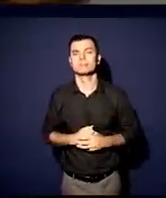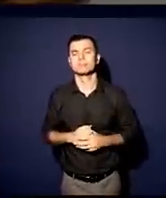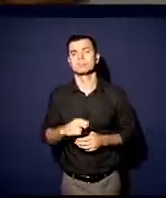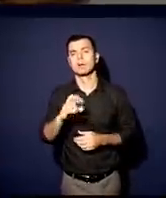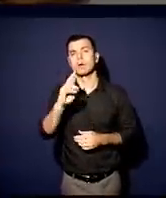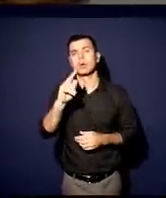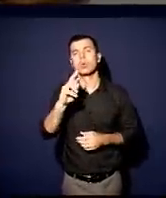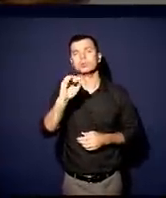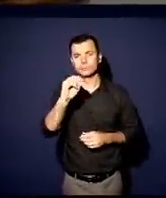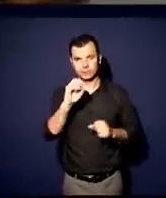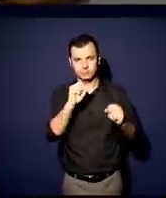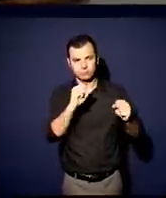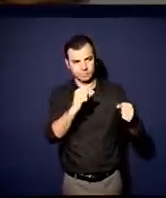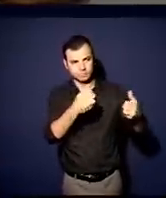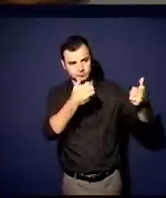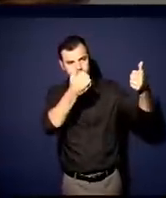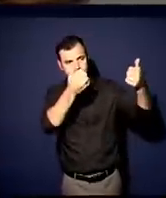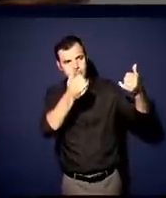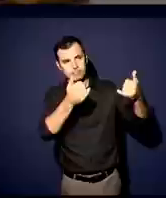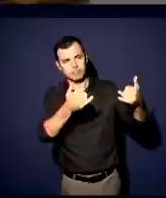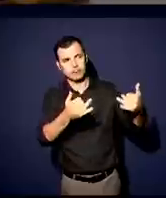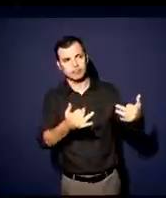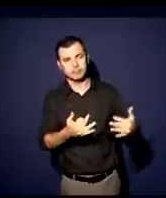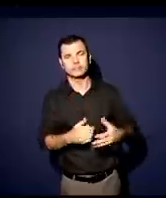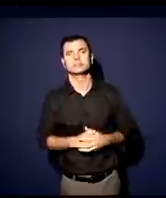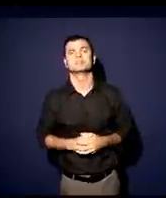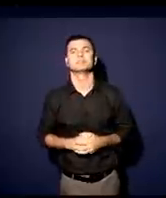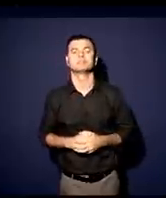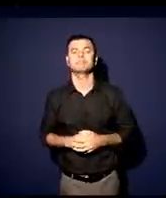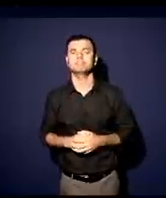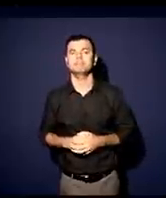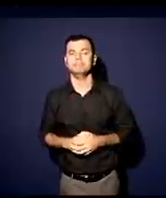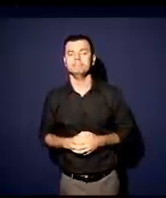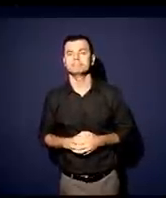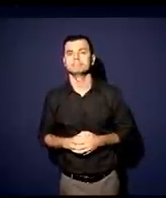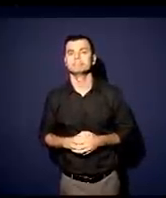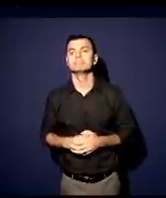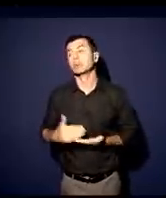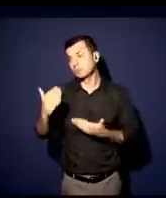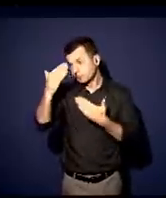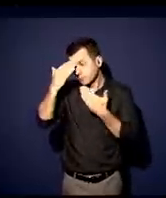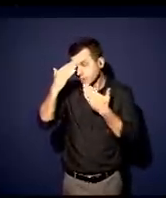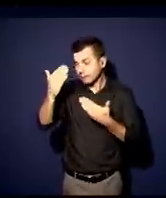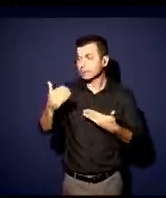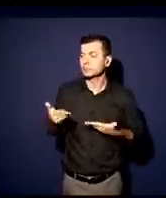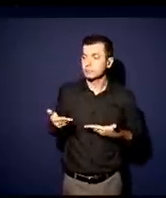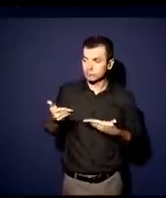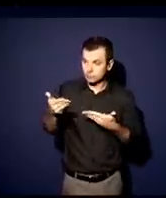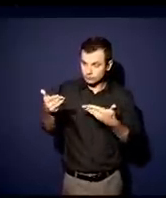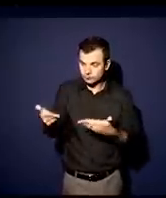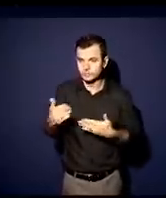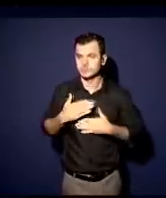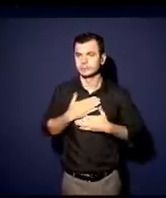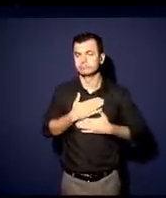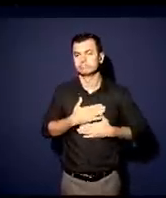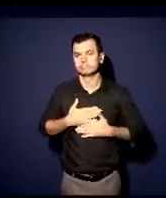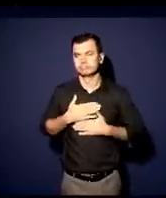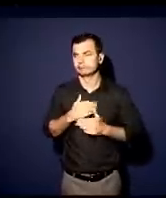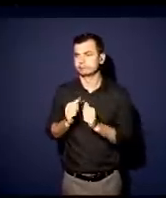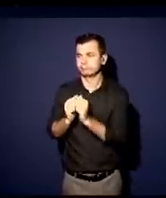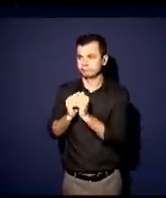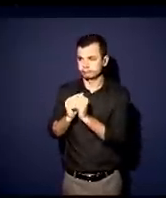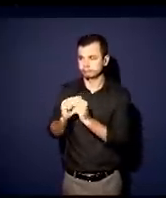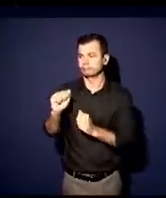Rogério, seus comentários aqui. Então, de novo, agradecer o convite também. É sempre um prazer estar do lado do André,